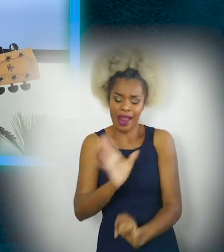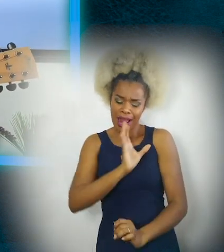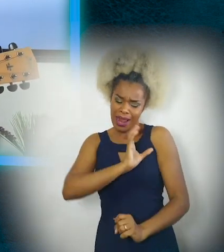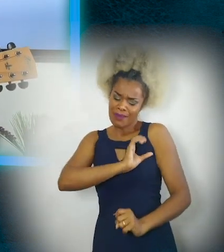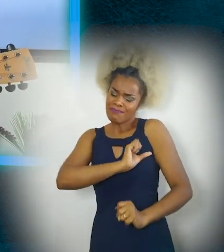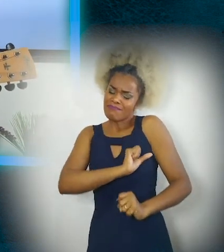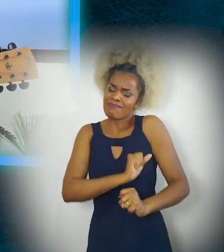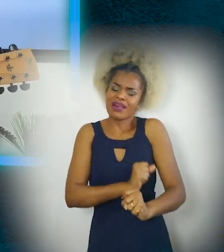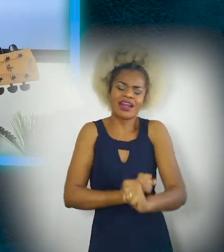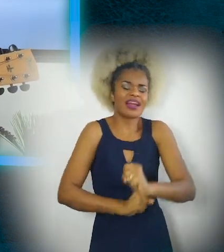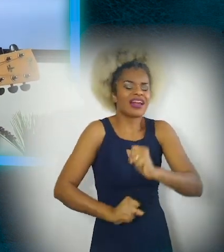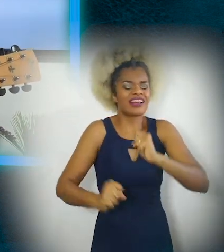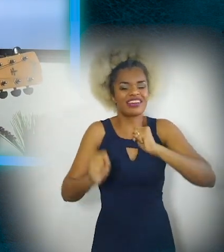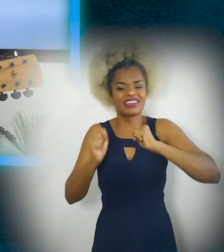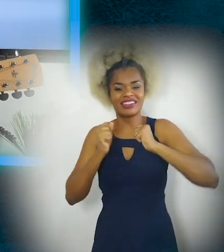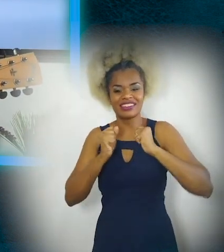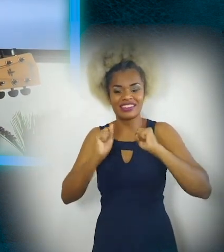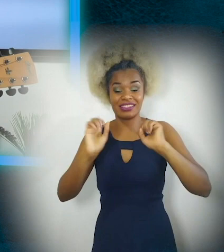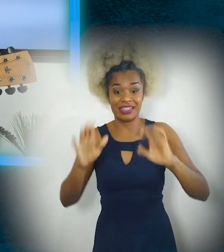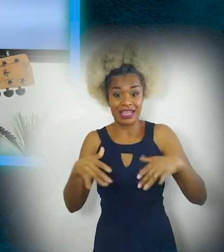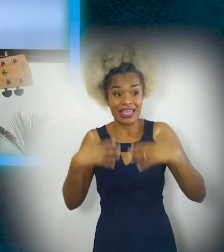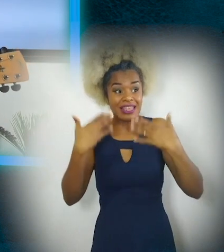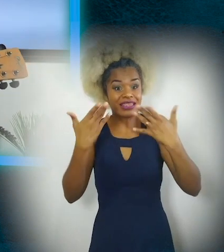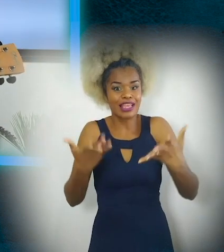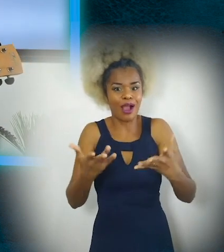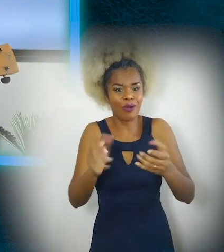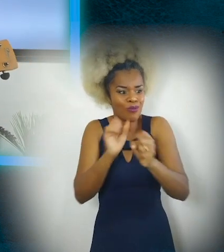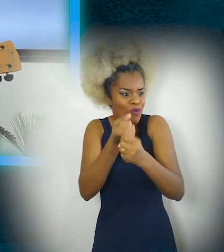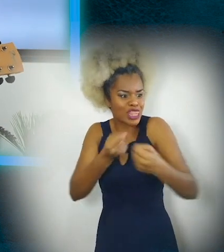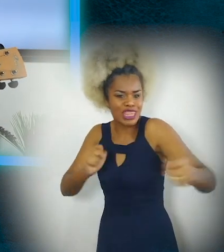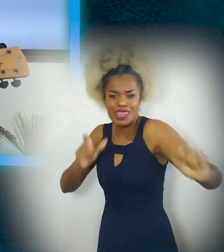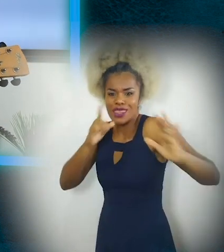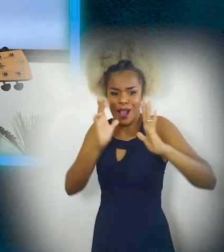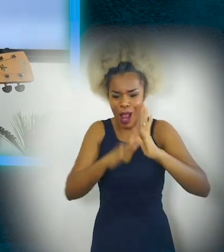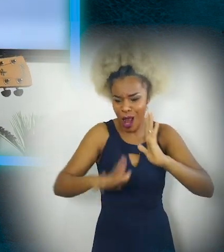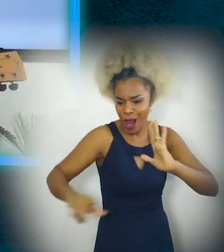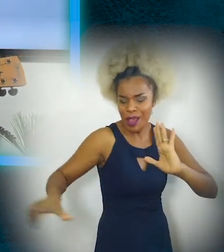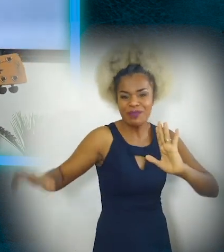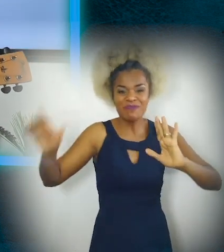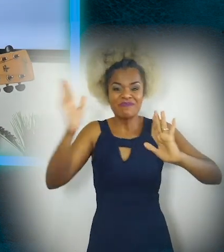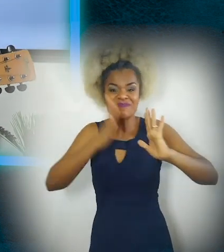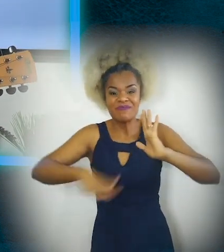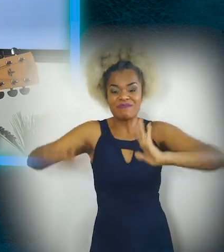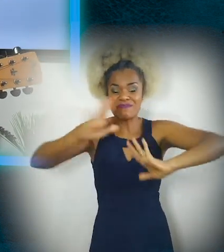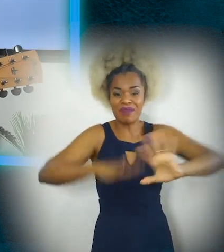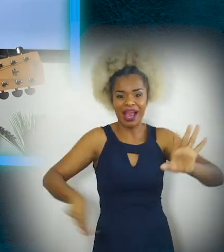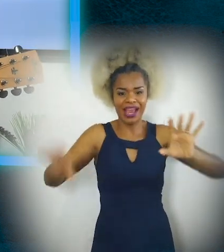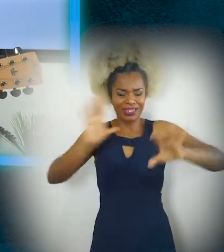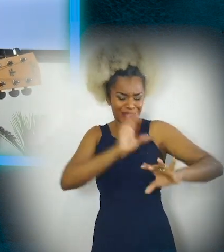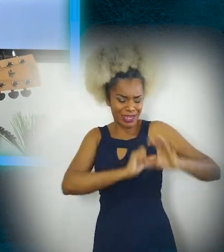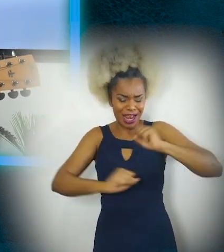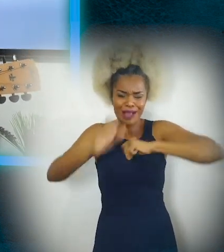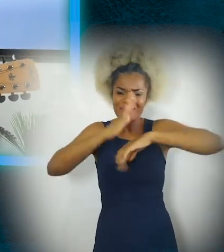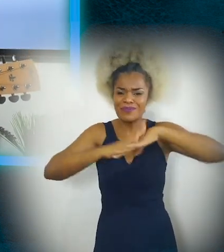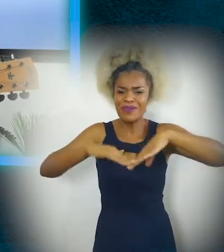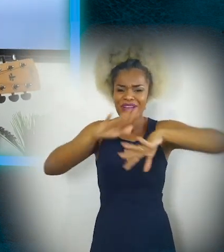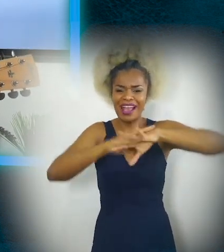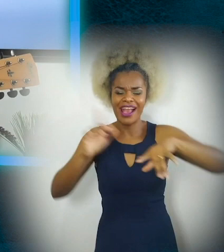desejo apenas amar e todo o mar de